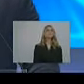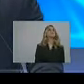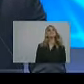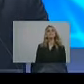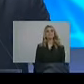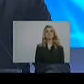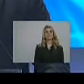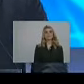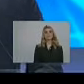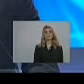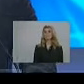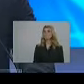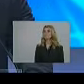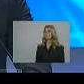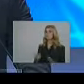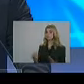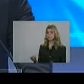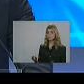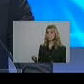Olha, Osório,